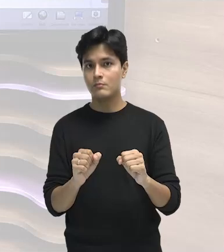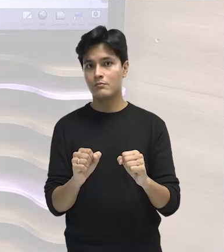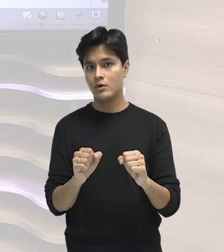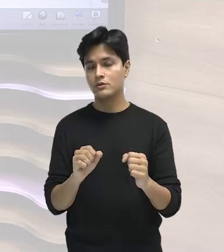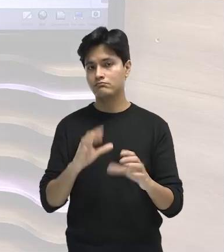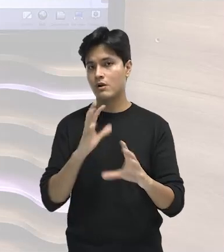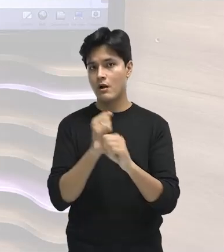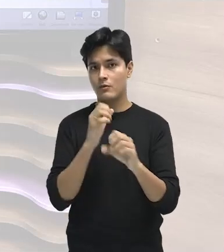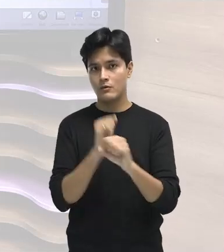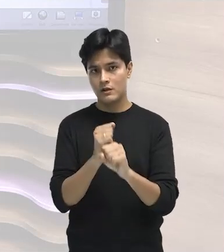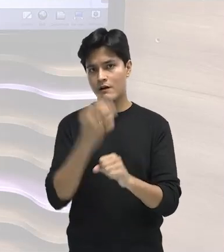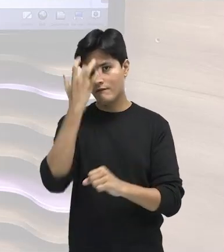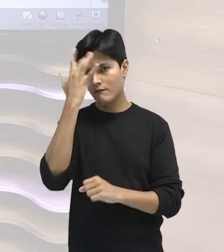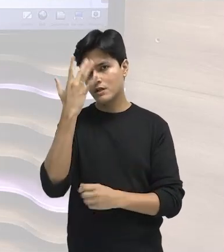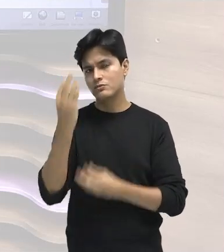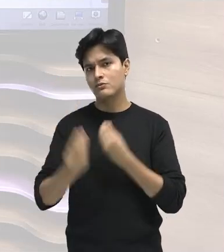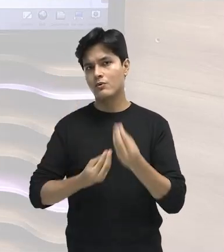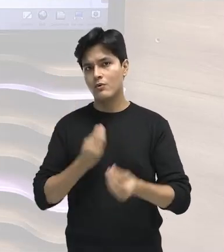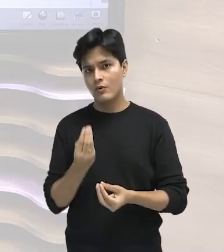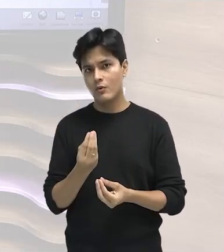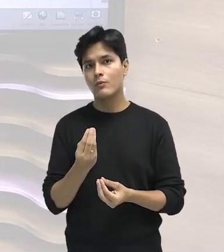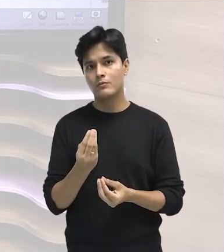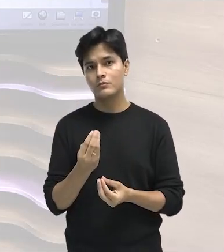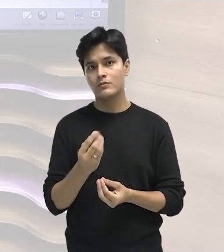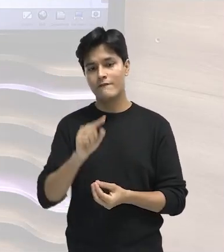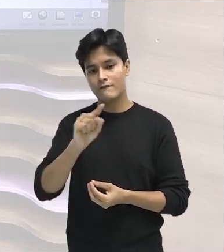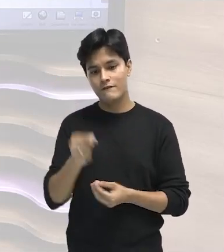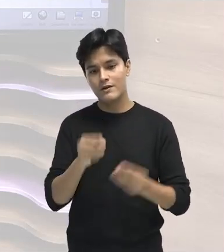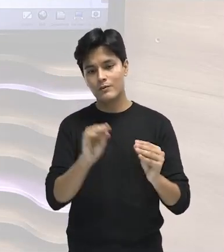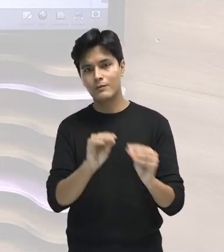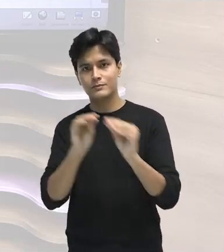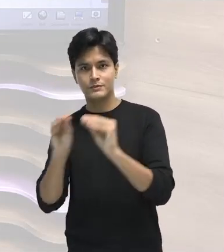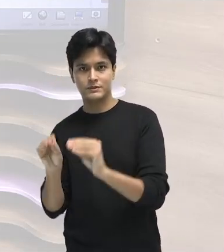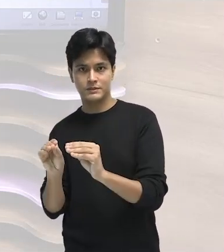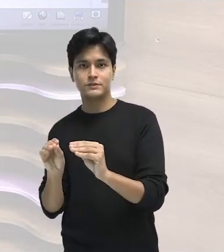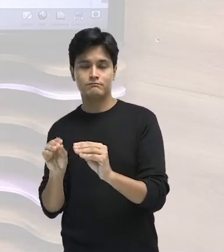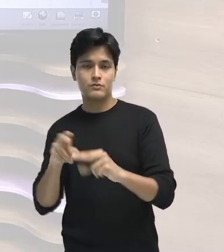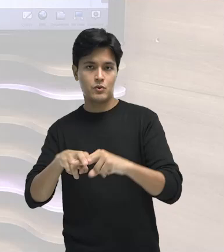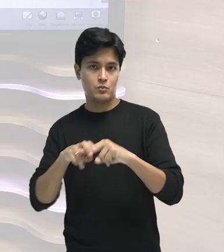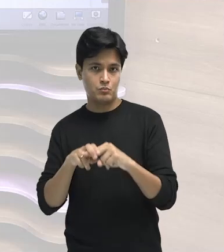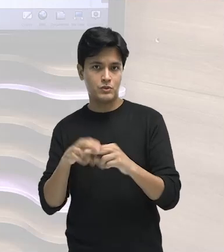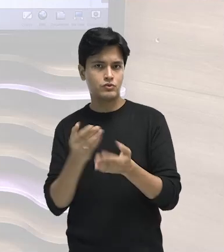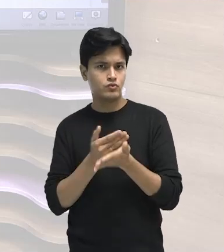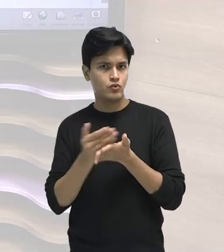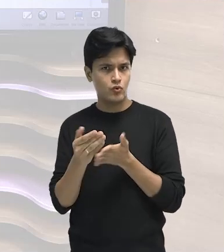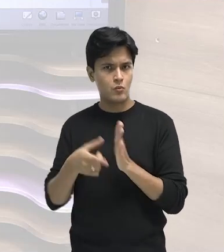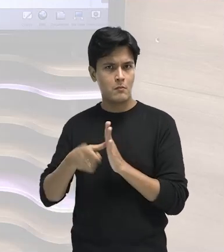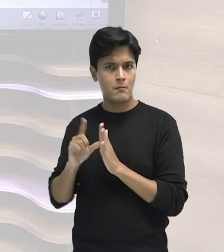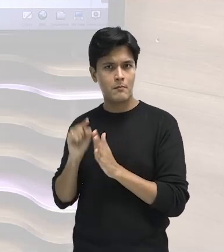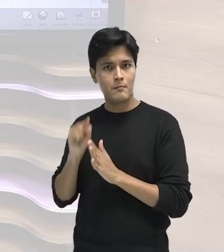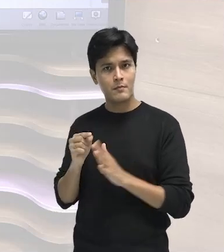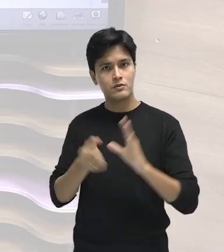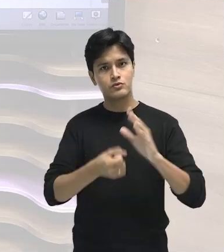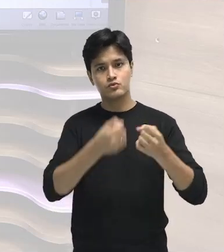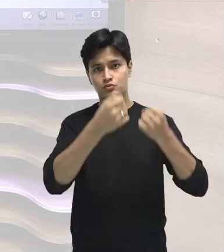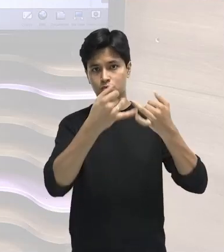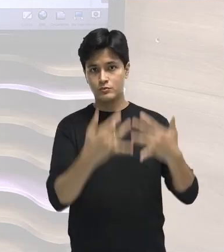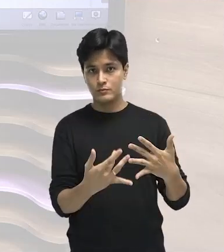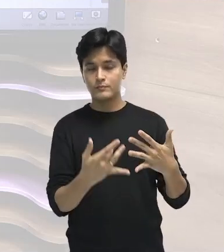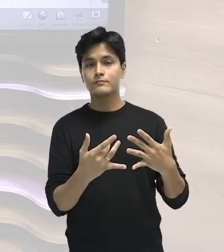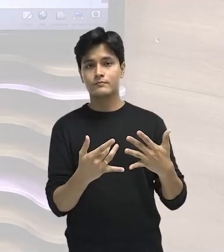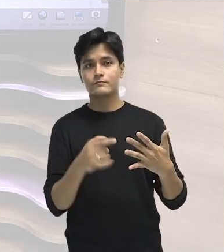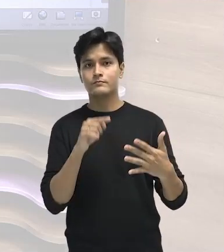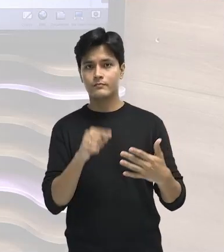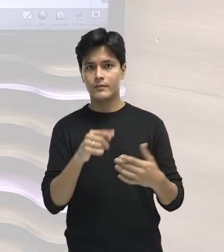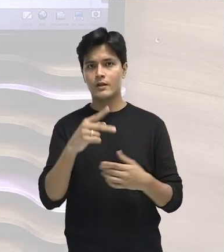facilmente realizada com você deslocando a vírgula. Por isso que lá no início, na definição, ele chamou de